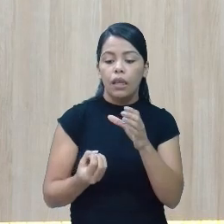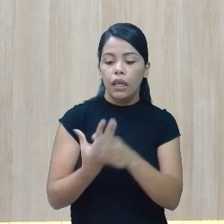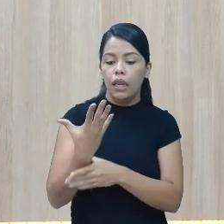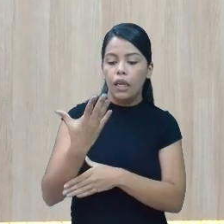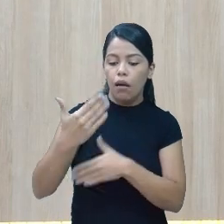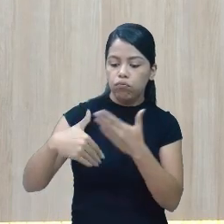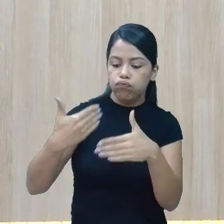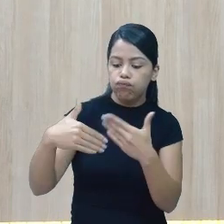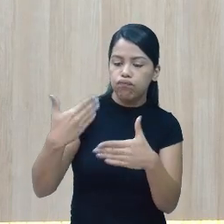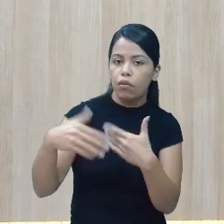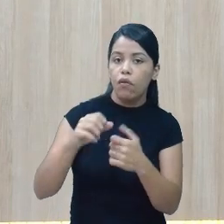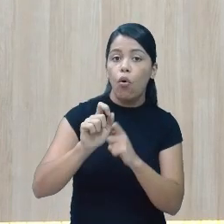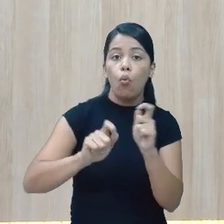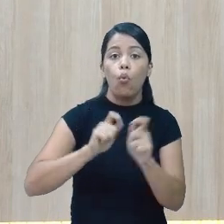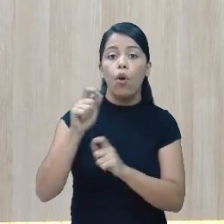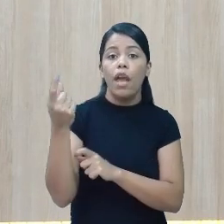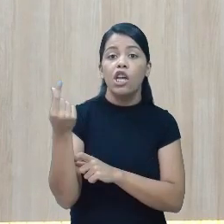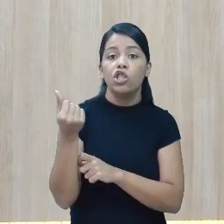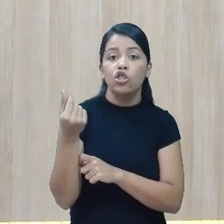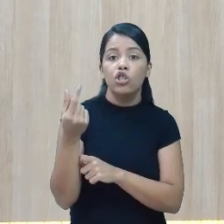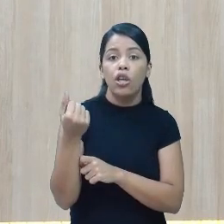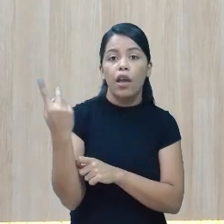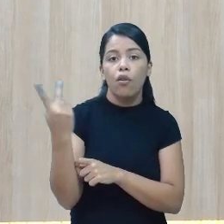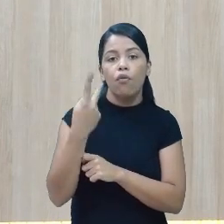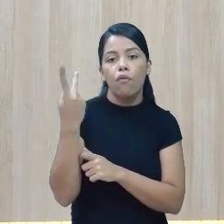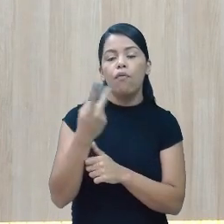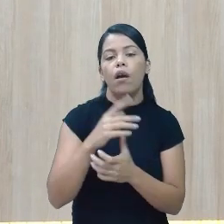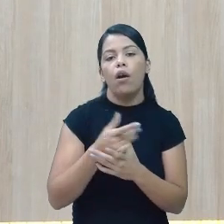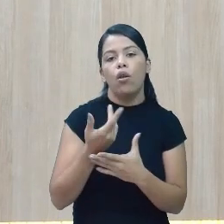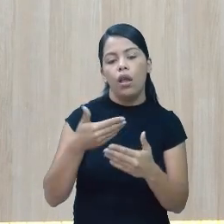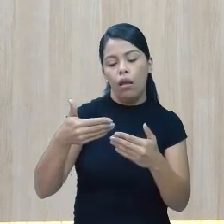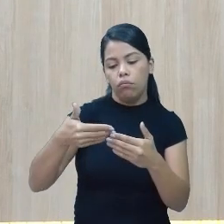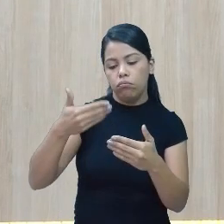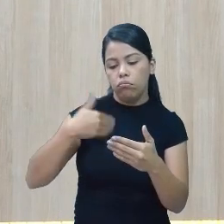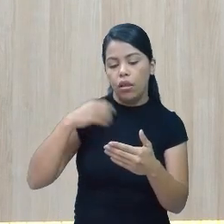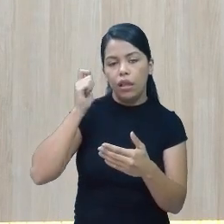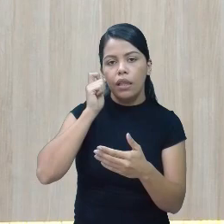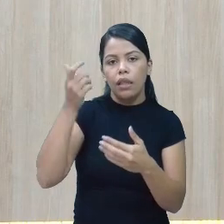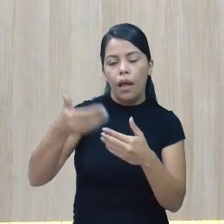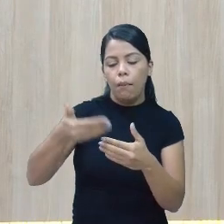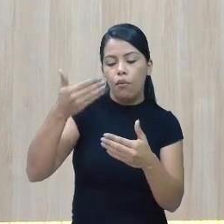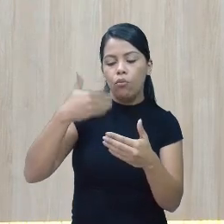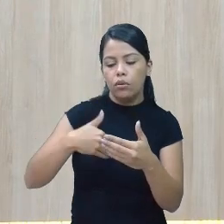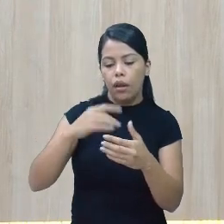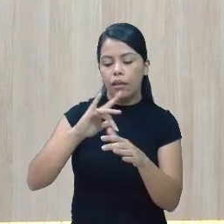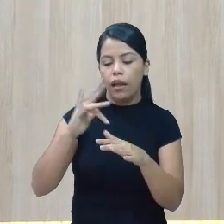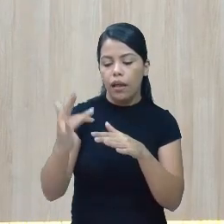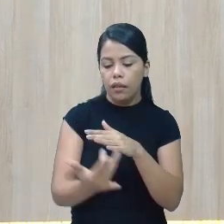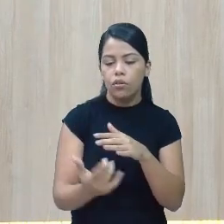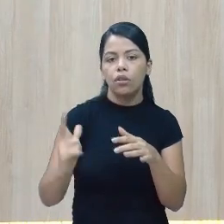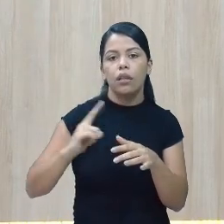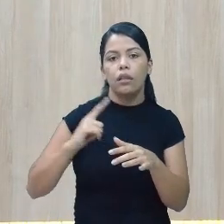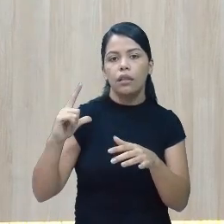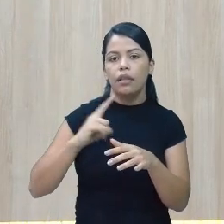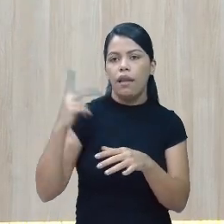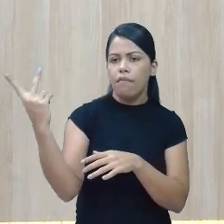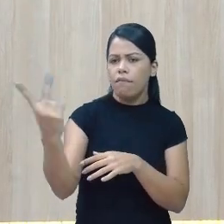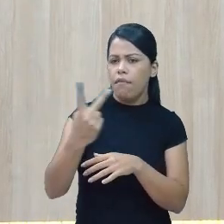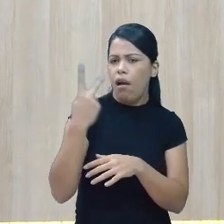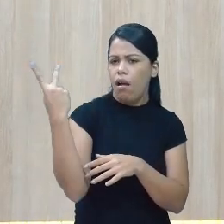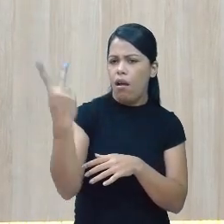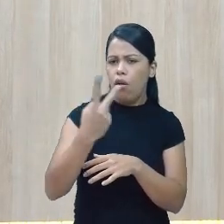dinheiro para eles, tá certo? Então essas ideias que estão por trás das redes sociais, elas passam a ter muitos